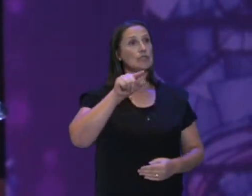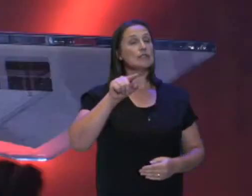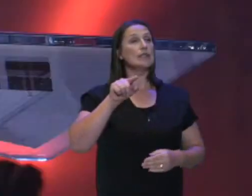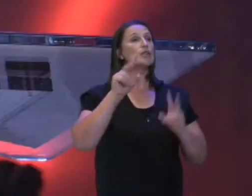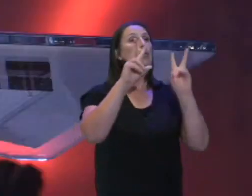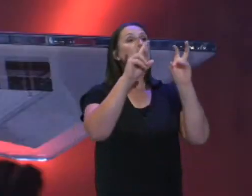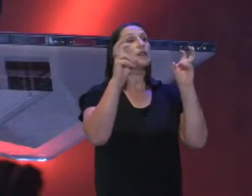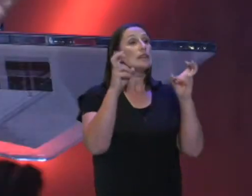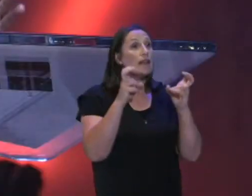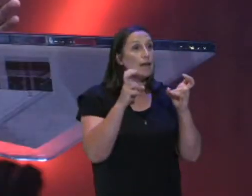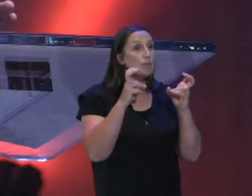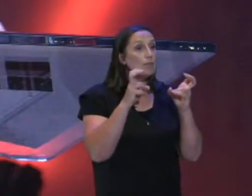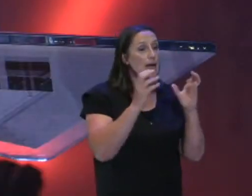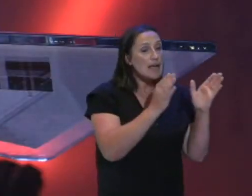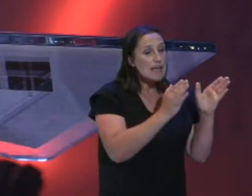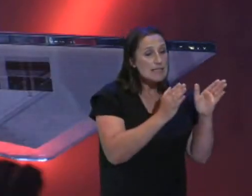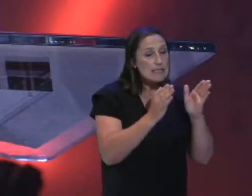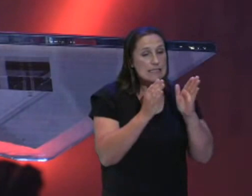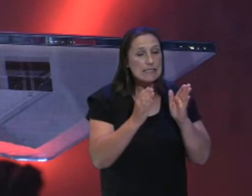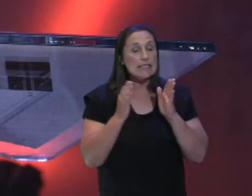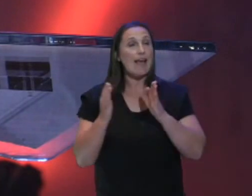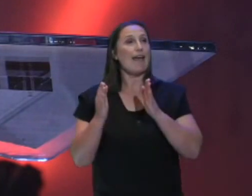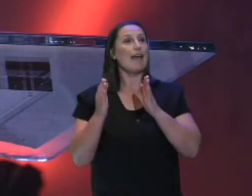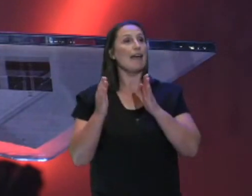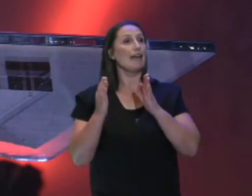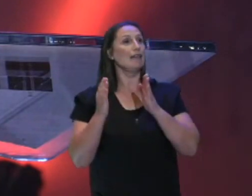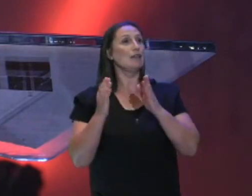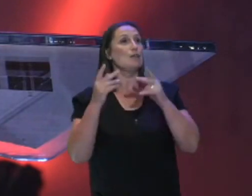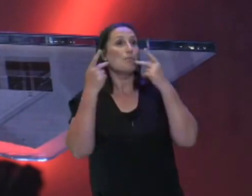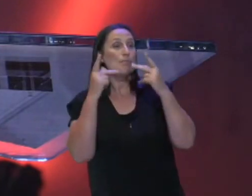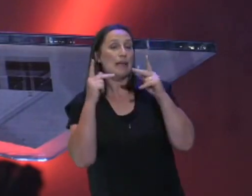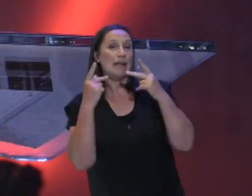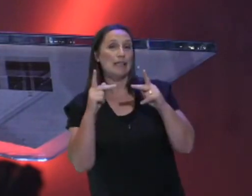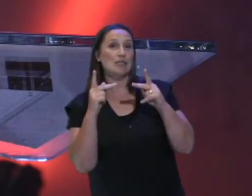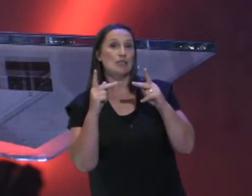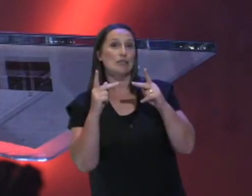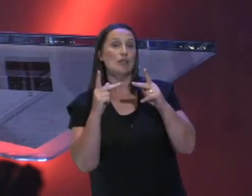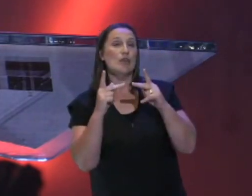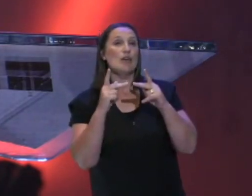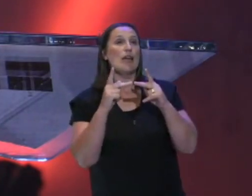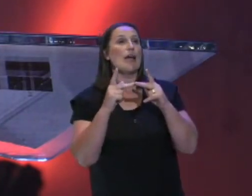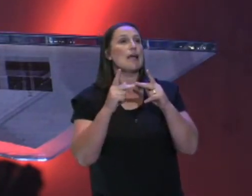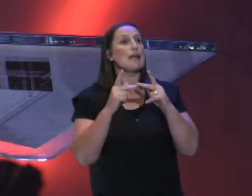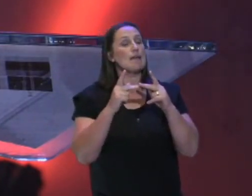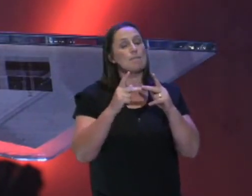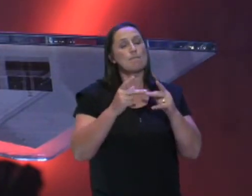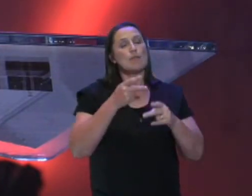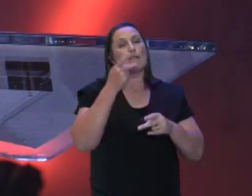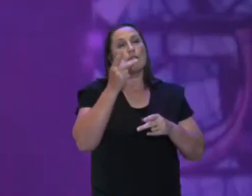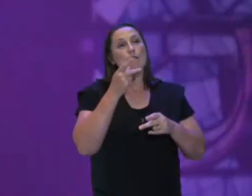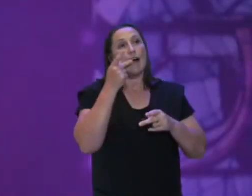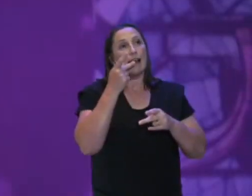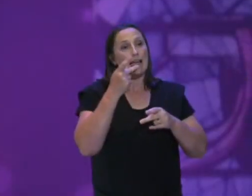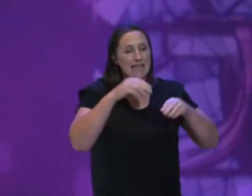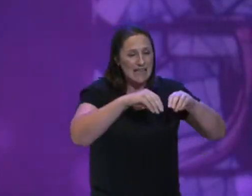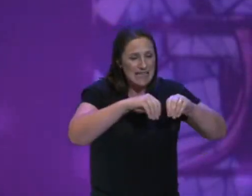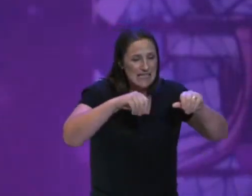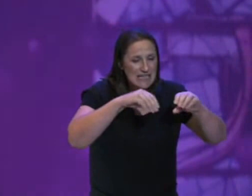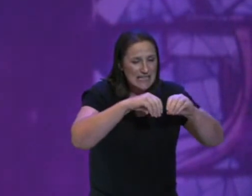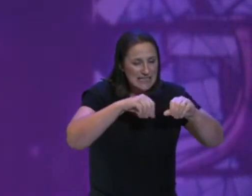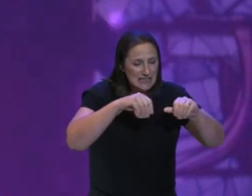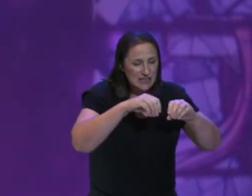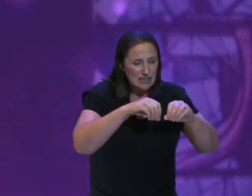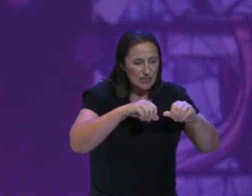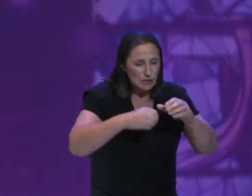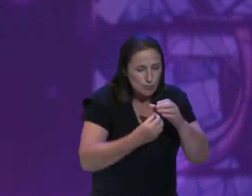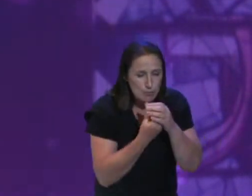tema, dessa série de mensagens, que é ressurgir das cinzas, ressurja das cinzas.